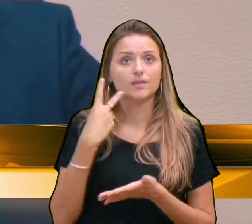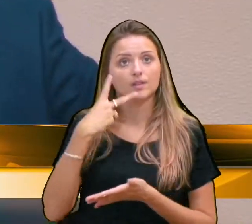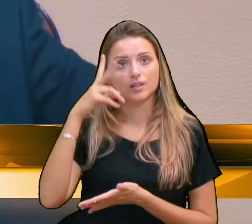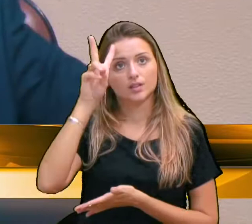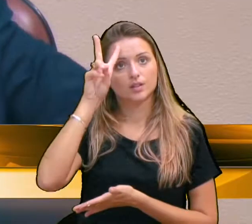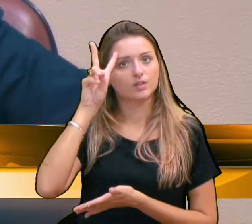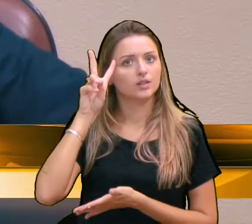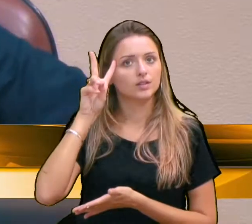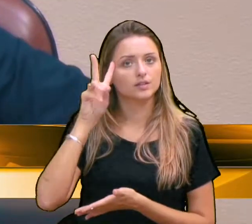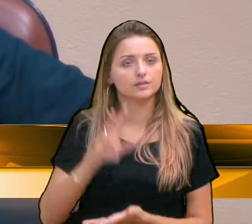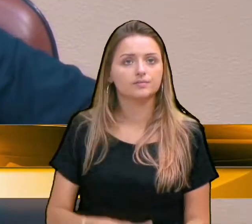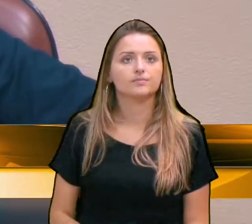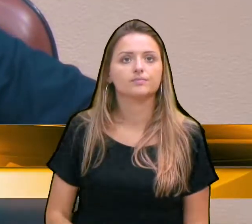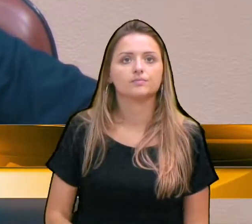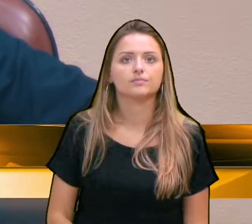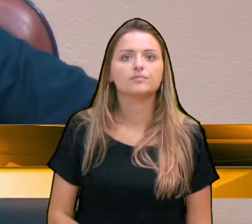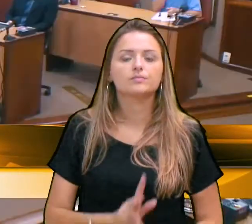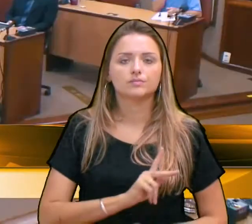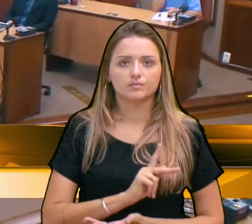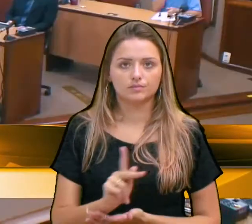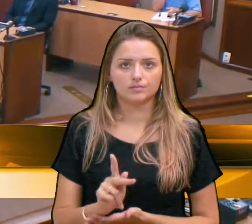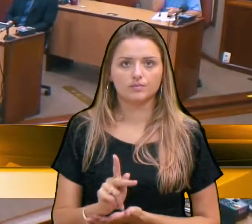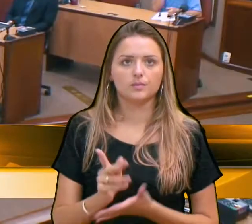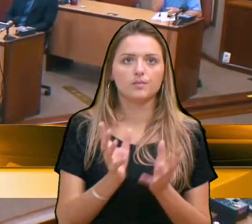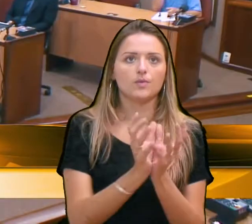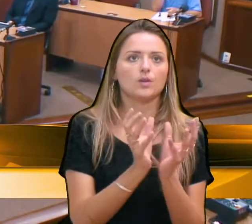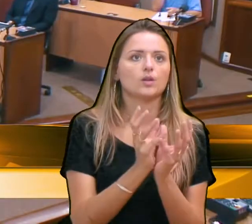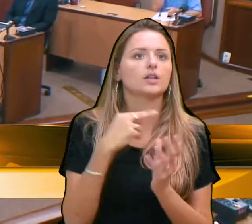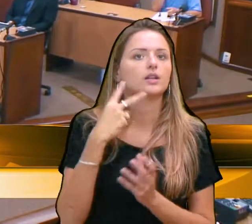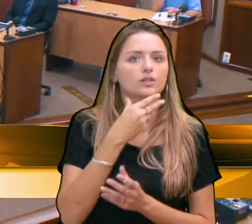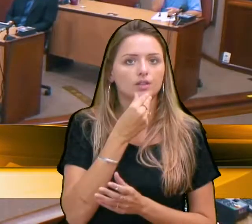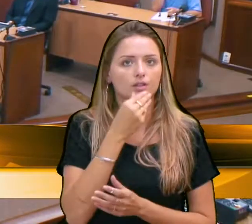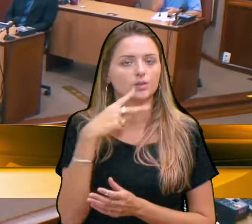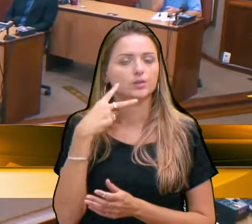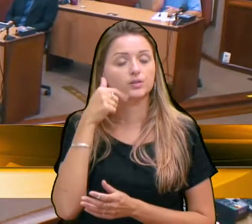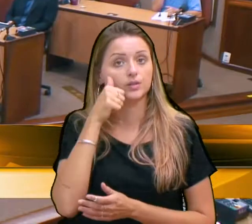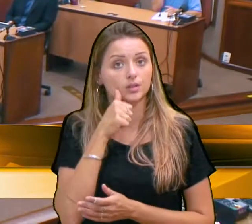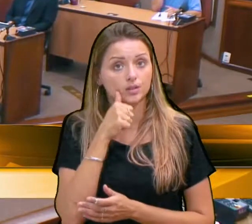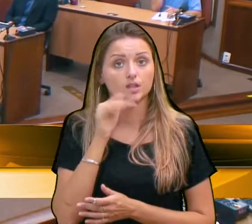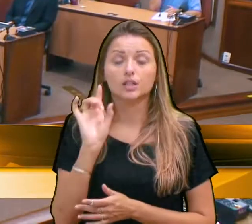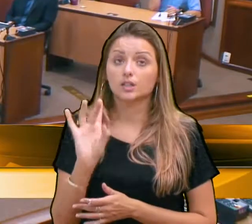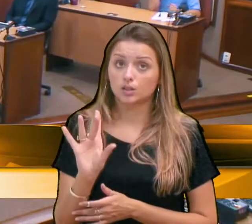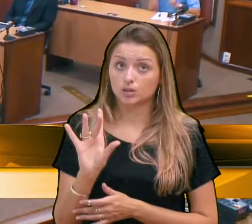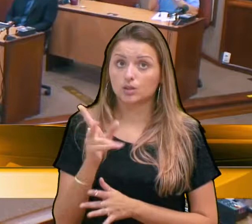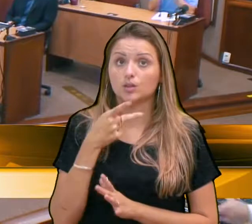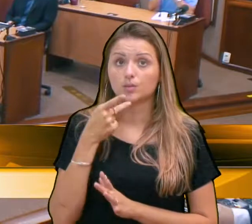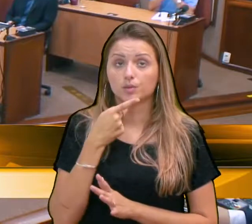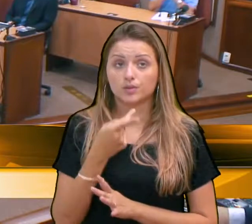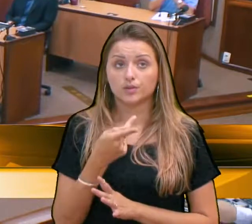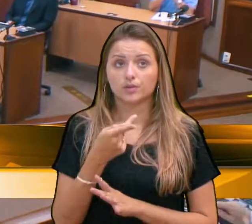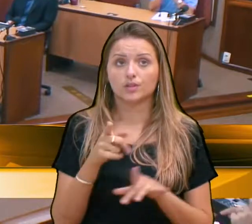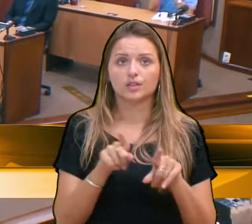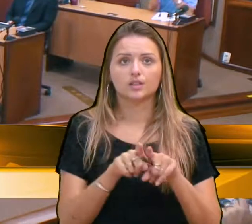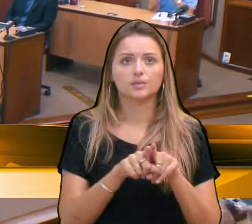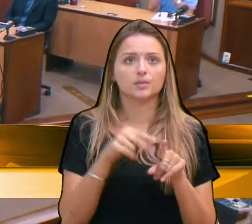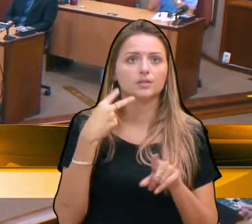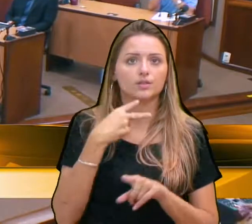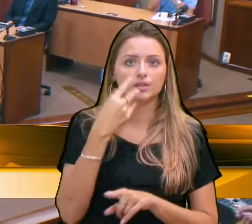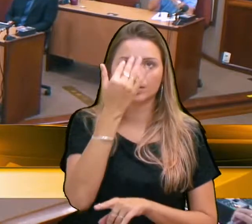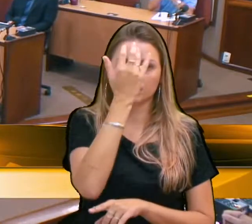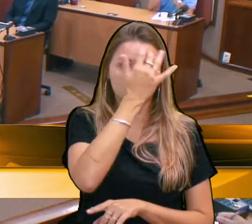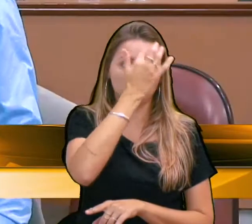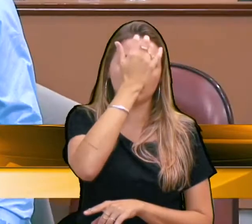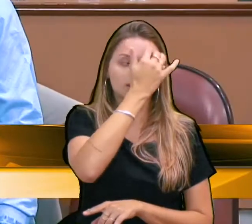Ex. Senhor presidente, colegas vereadores, vereadoras também, só para pontuar um pouquinho, vereador Adiló, em cima da